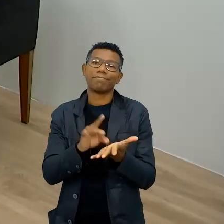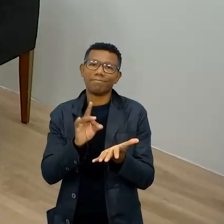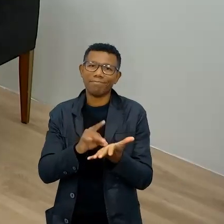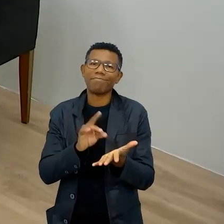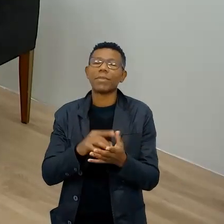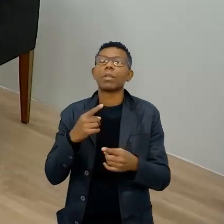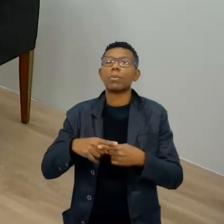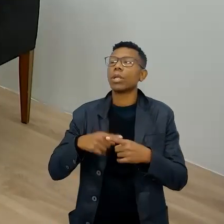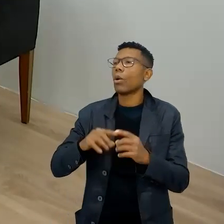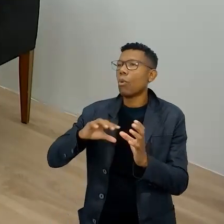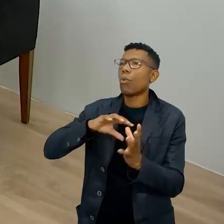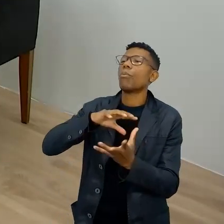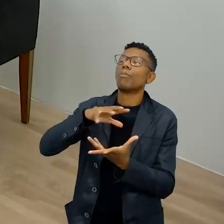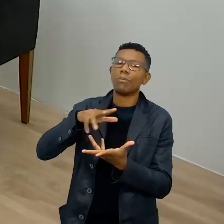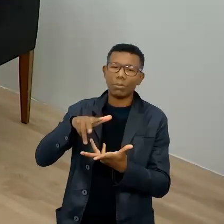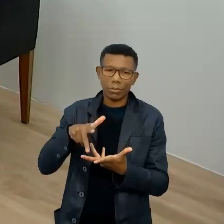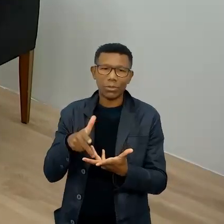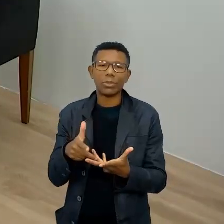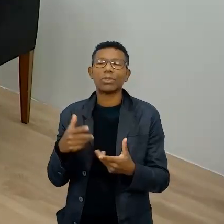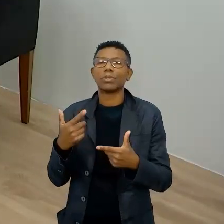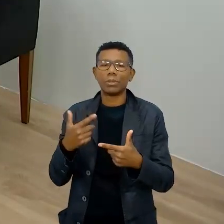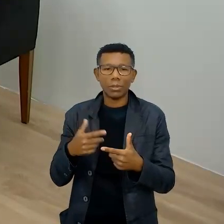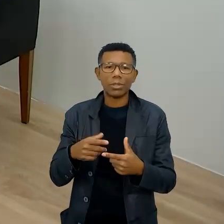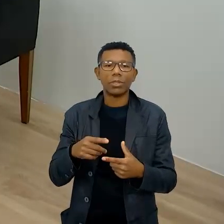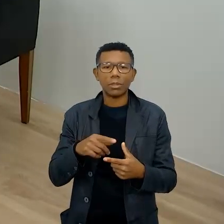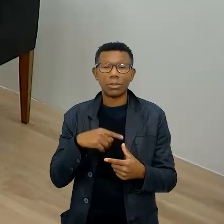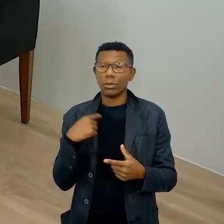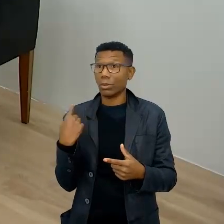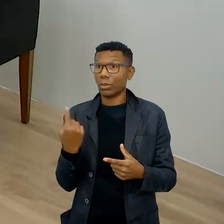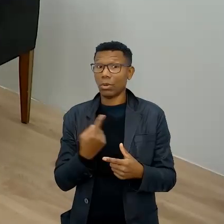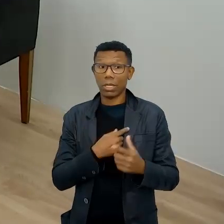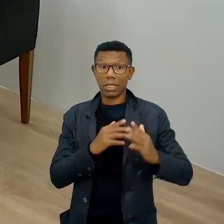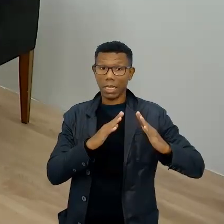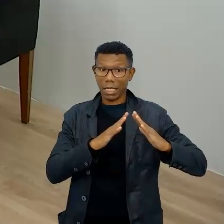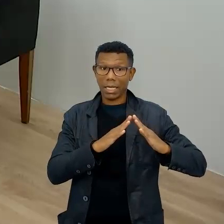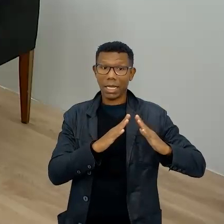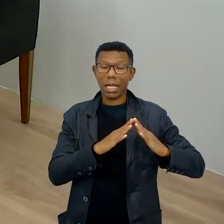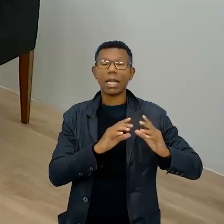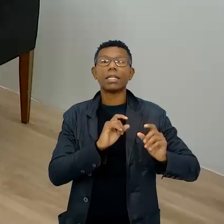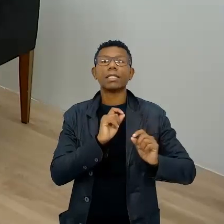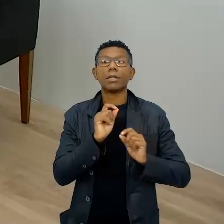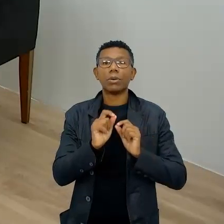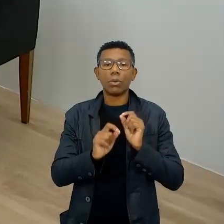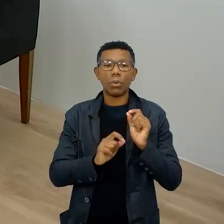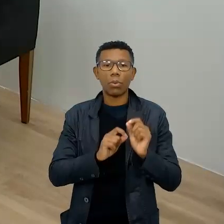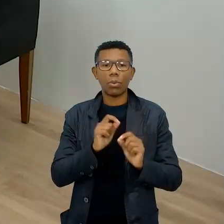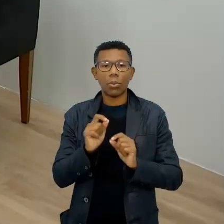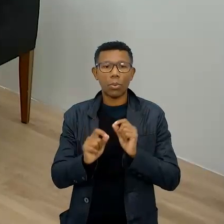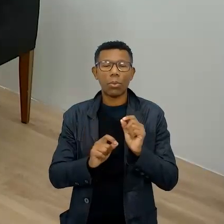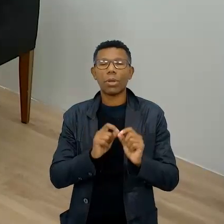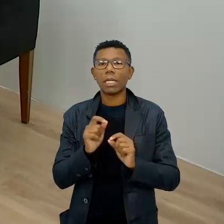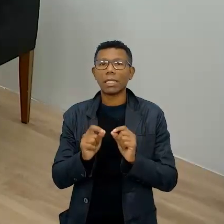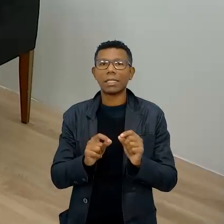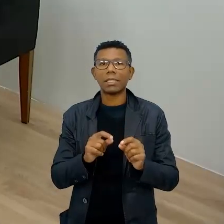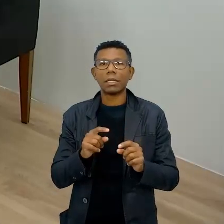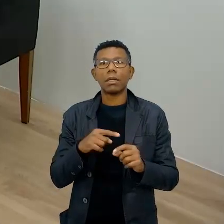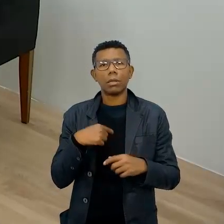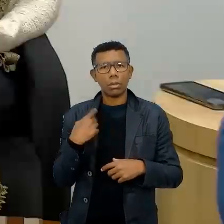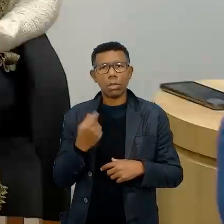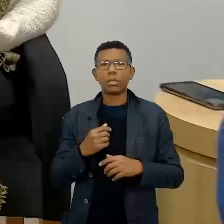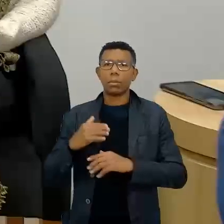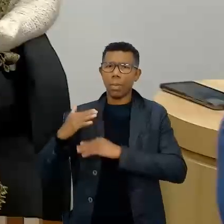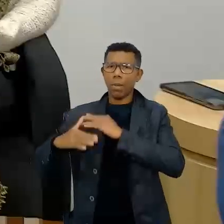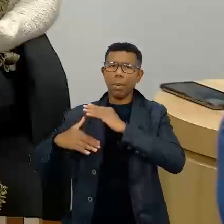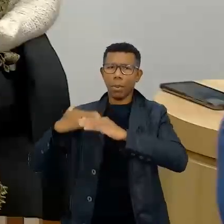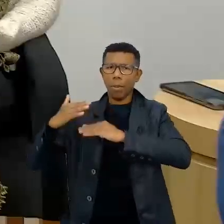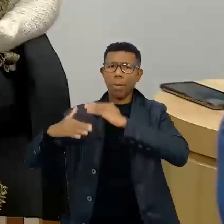por isso, mas trazendo para nossa realidade, para o nosso quintal, embora, como Juliette falou, nós temos muitos